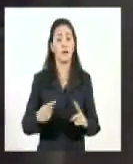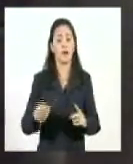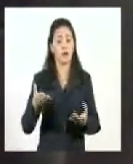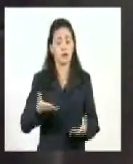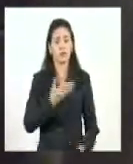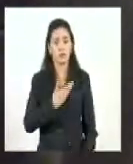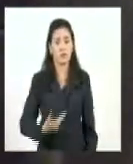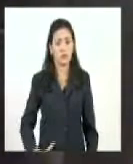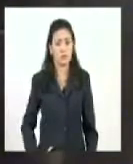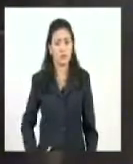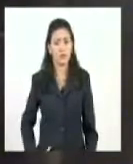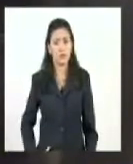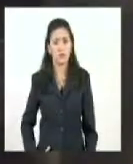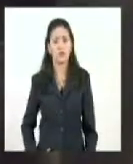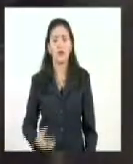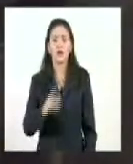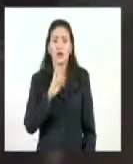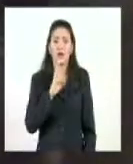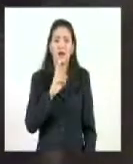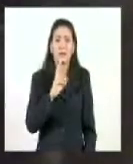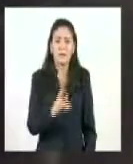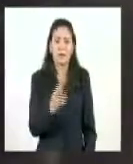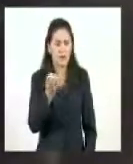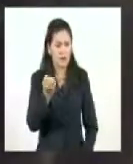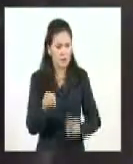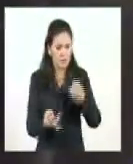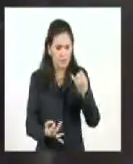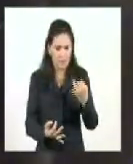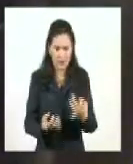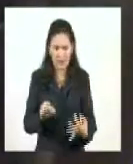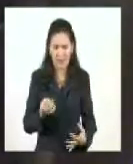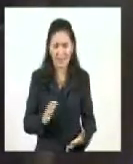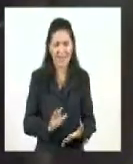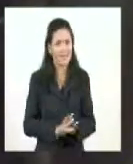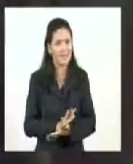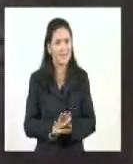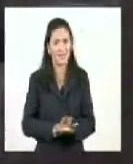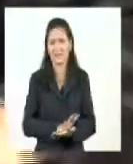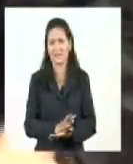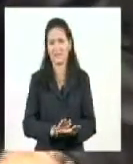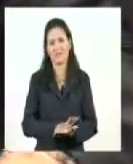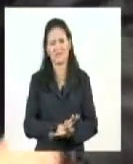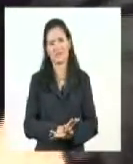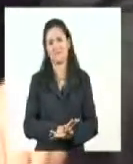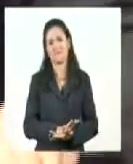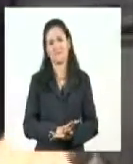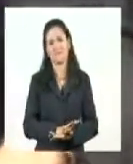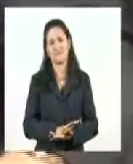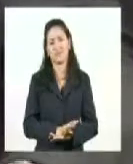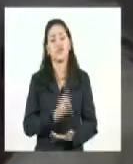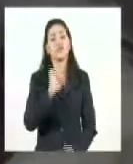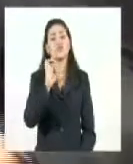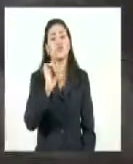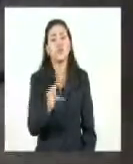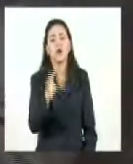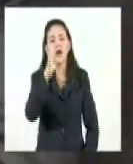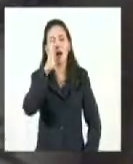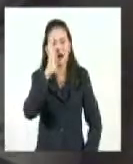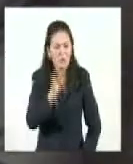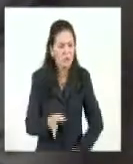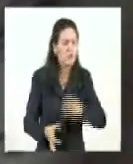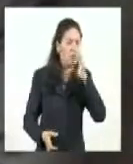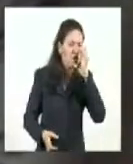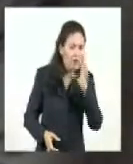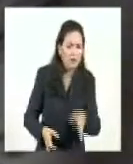respostas, elas não são explicativas. As respostas atacam o outro